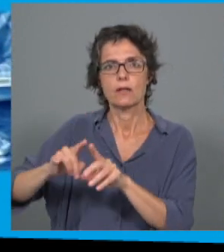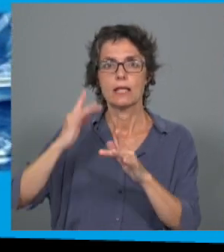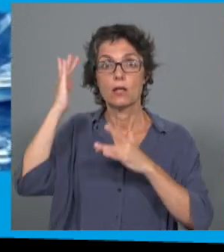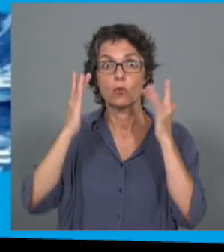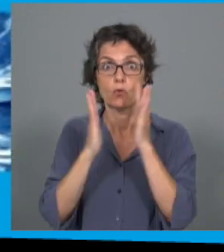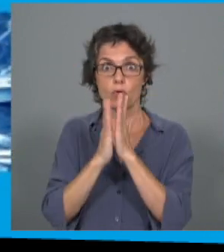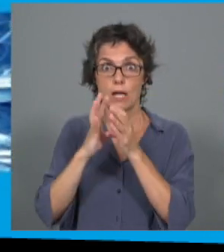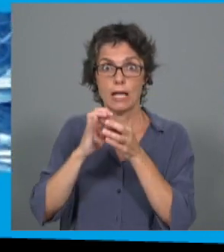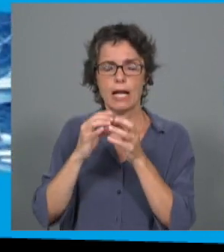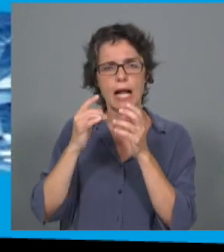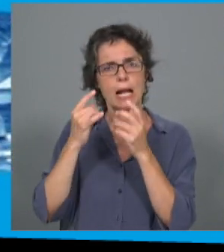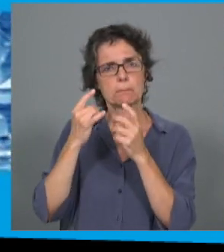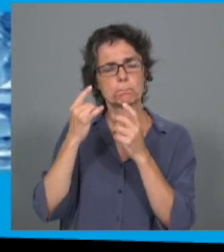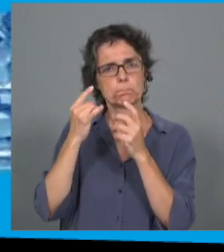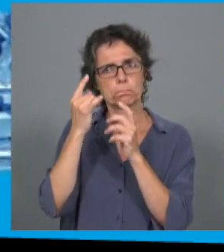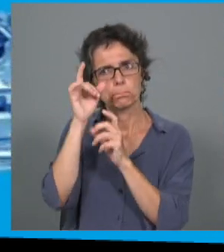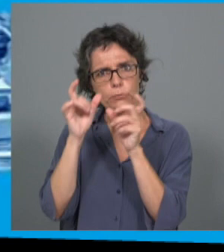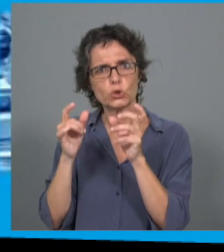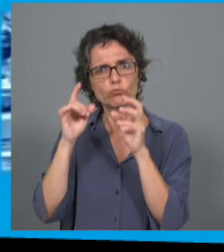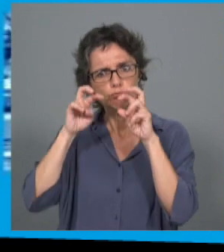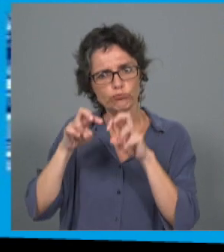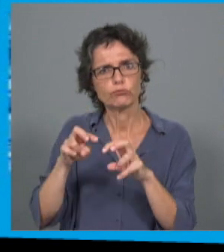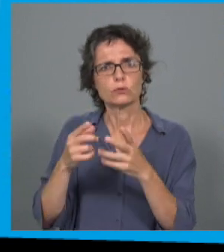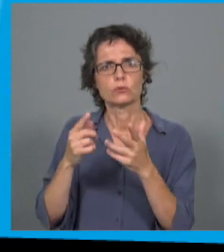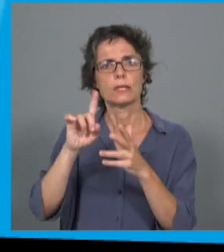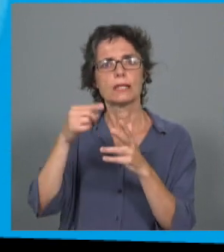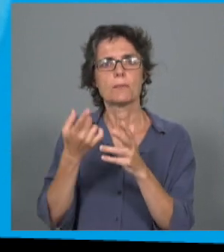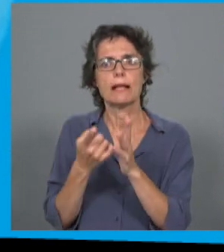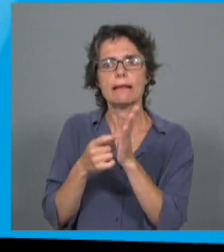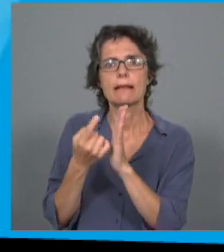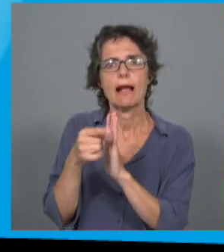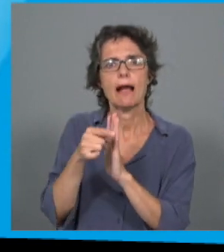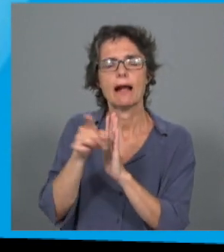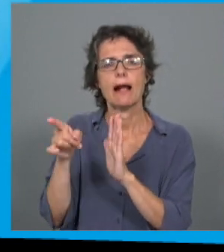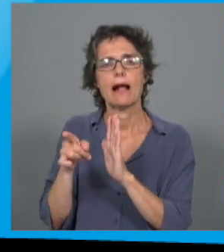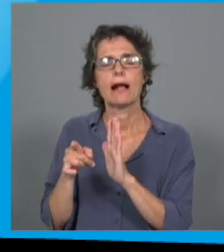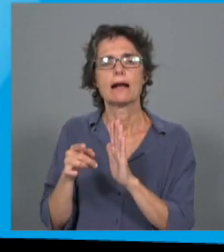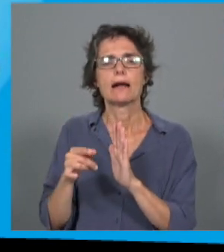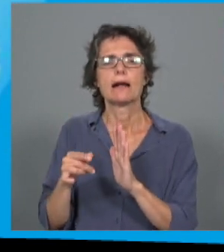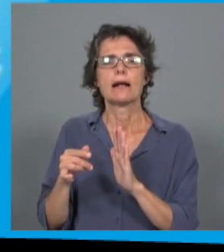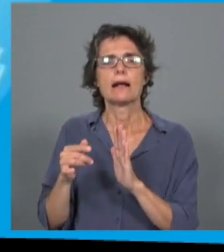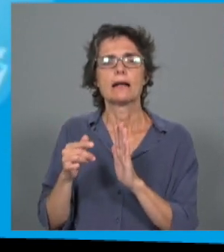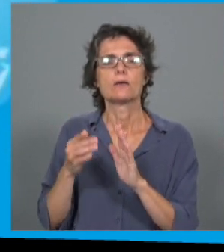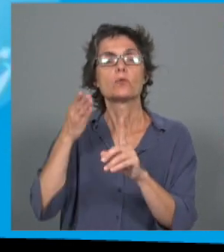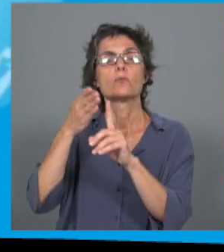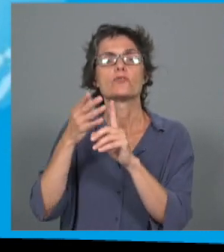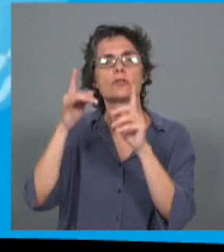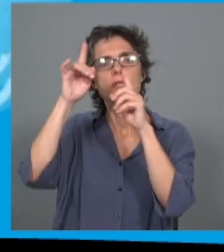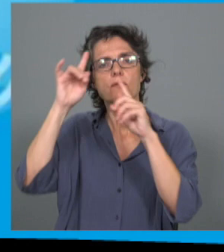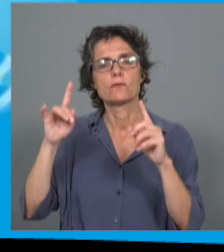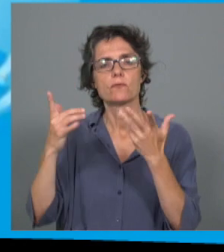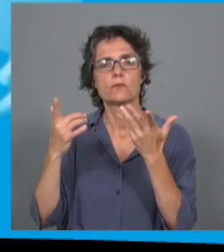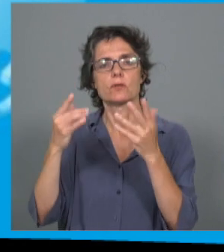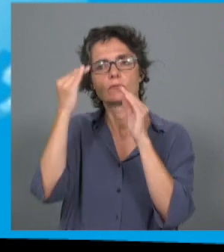e a partir dessas necessidades também, não só a nível diocesano, mas também a nível do ensino na Universidade